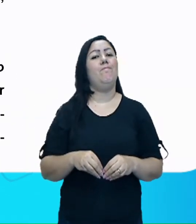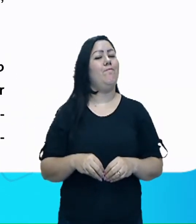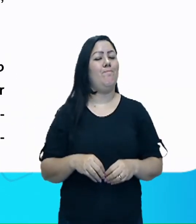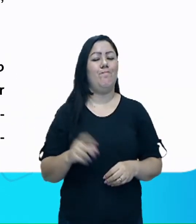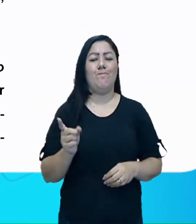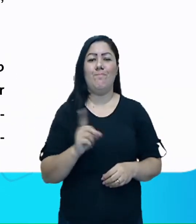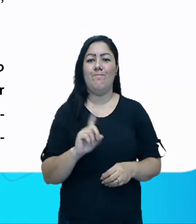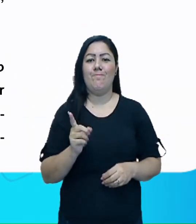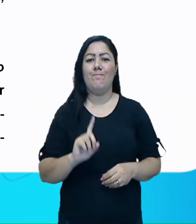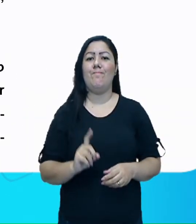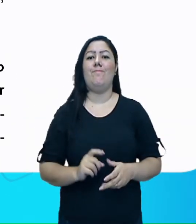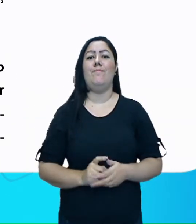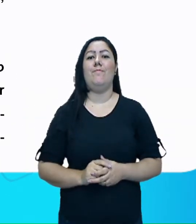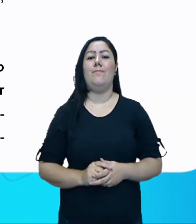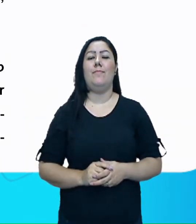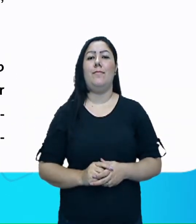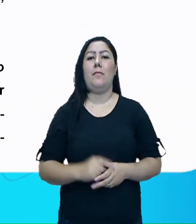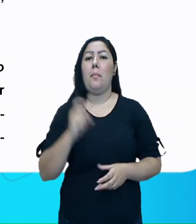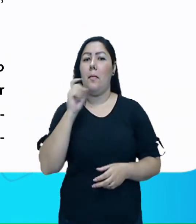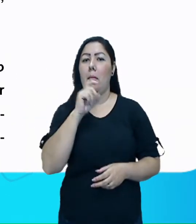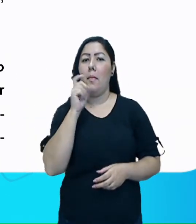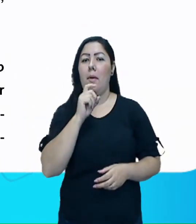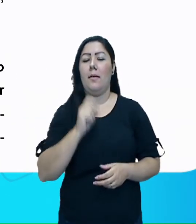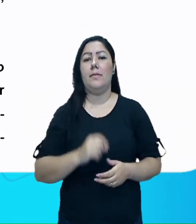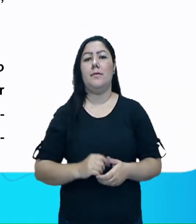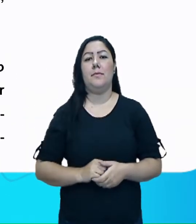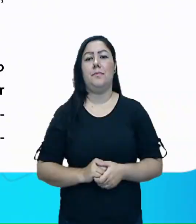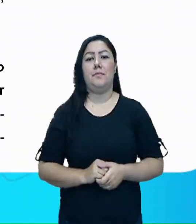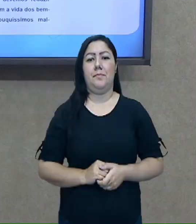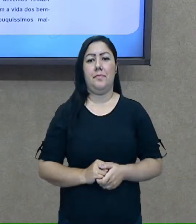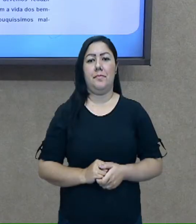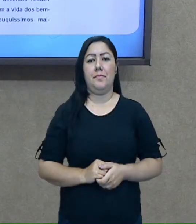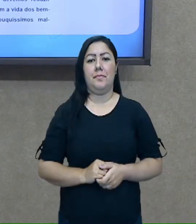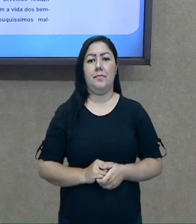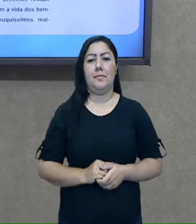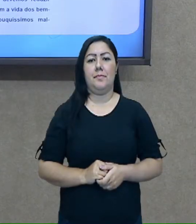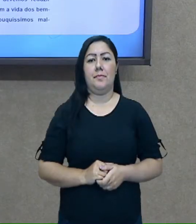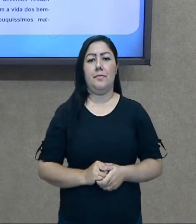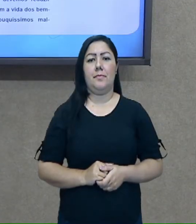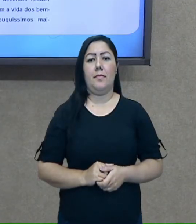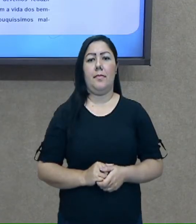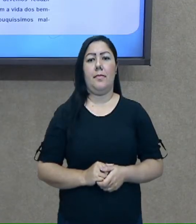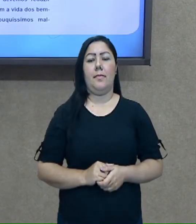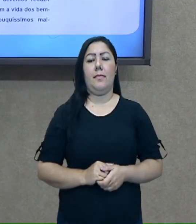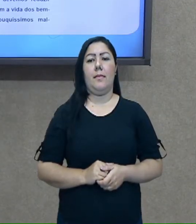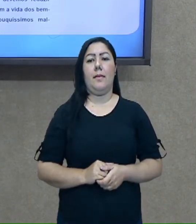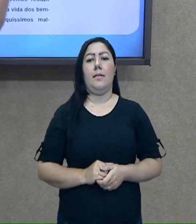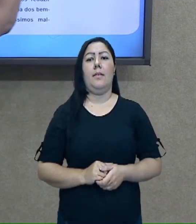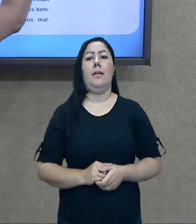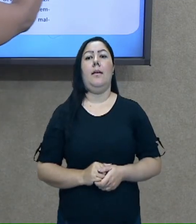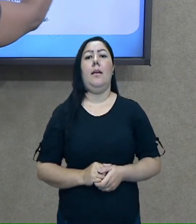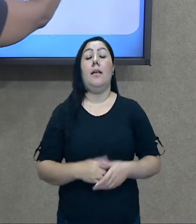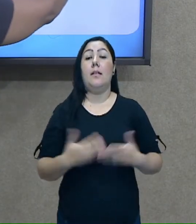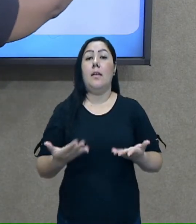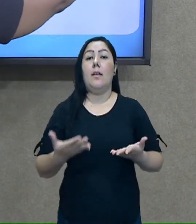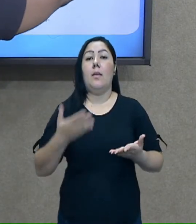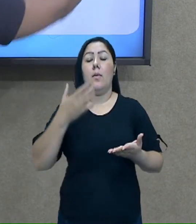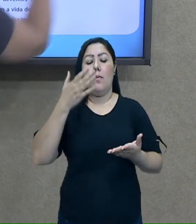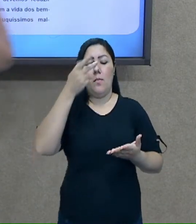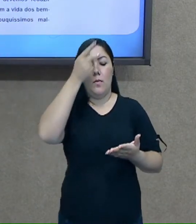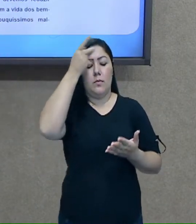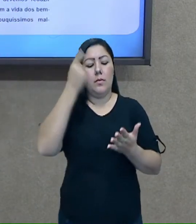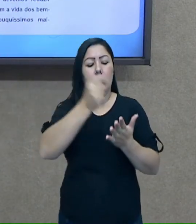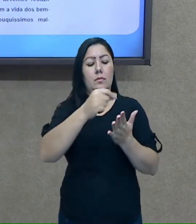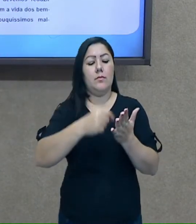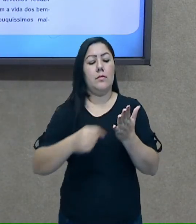de origem dos imigrantes. Novamente aqui, o autor expressa sua opinião. O